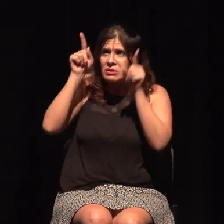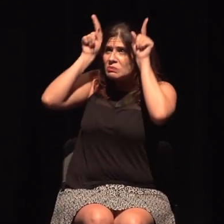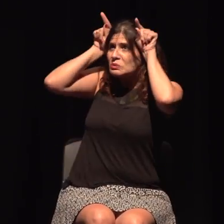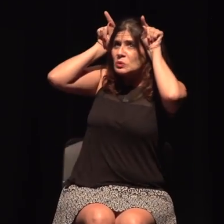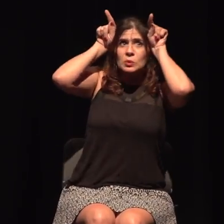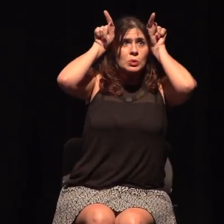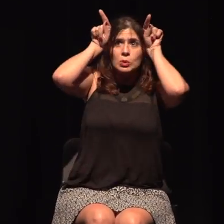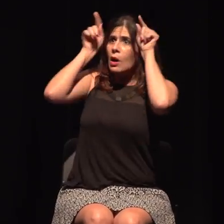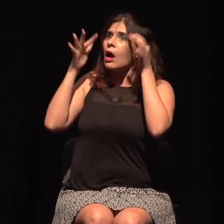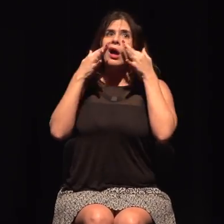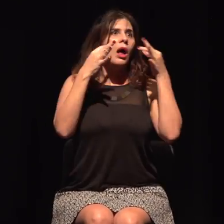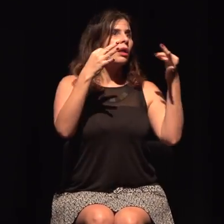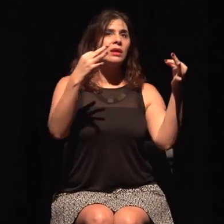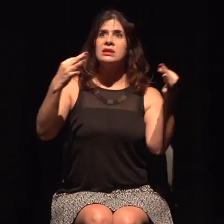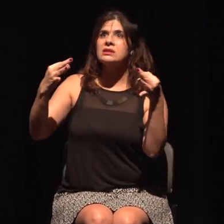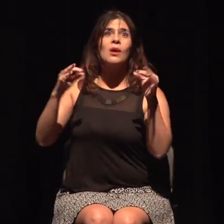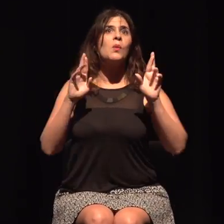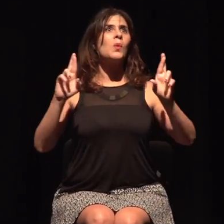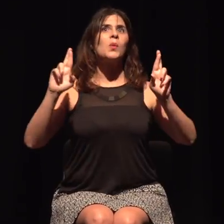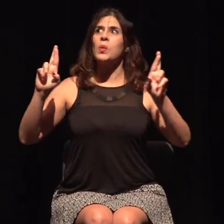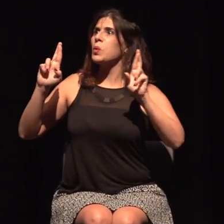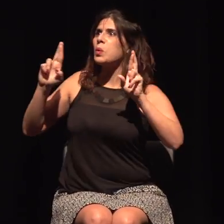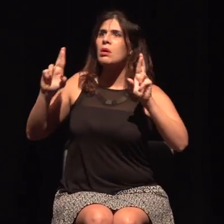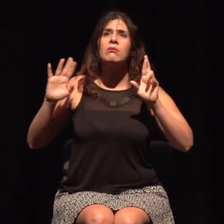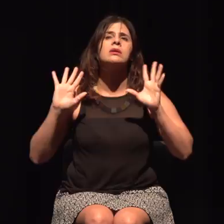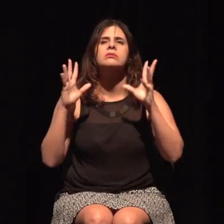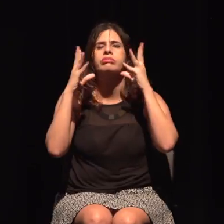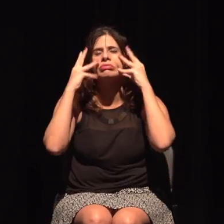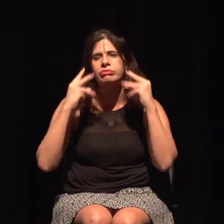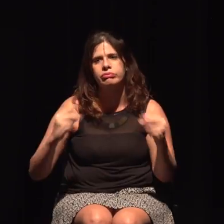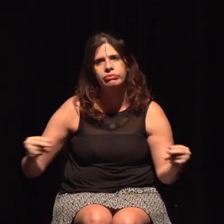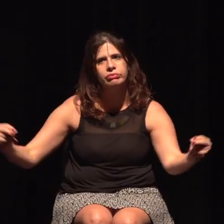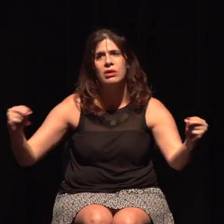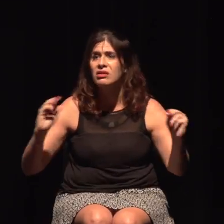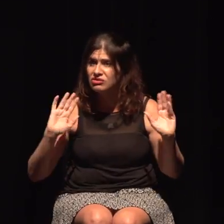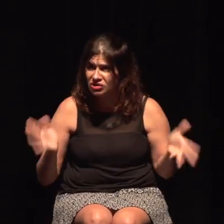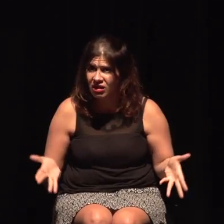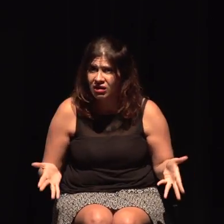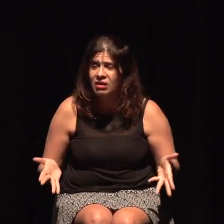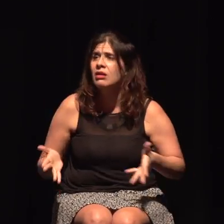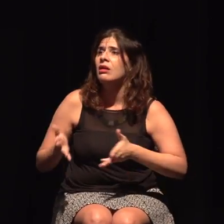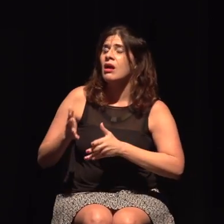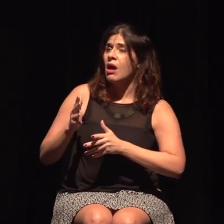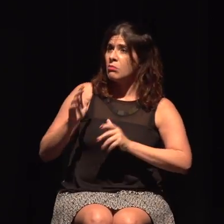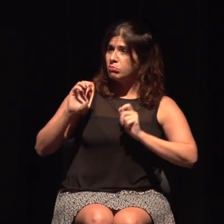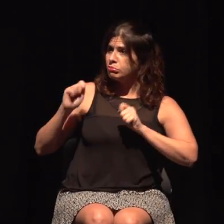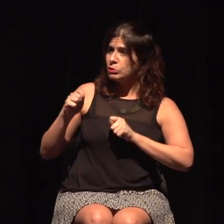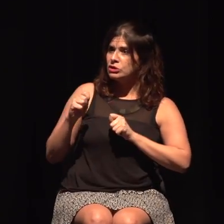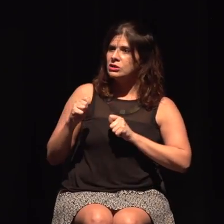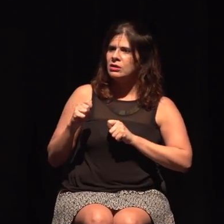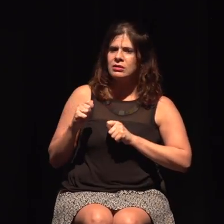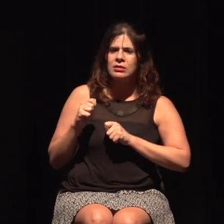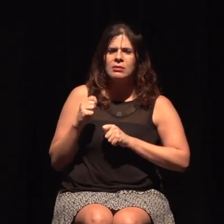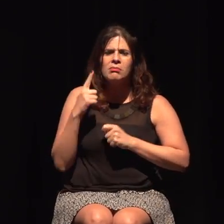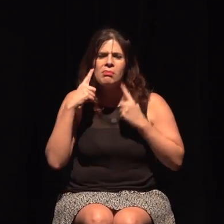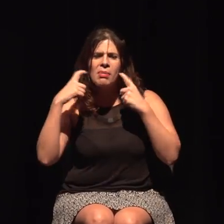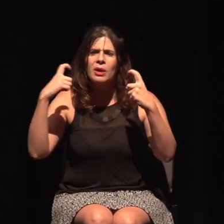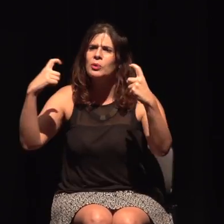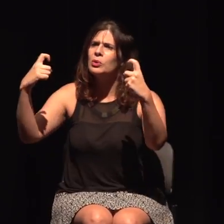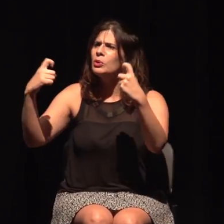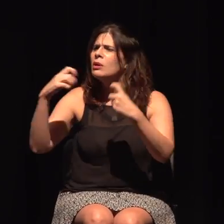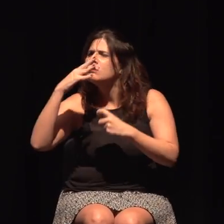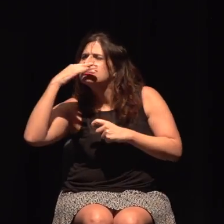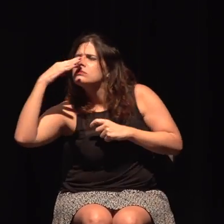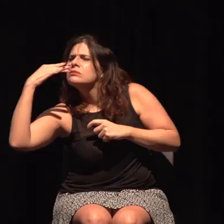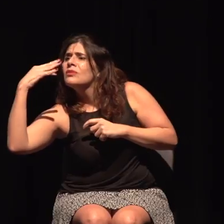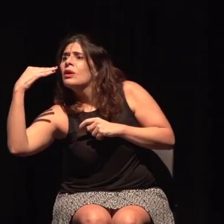essas orelhas caninas espetadas, banhadas em doce expectativa, se é que já não se foram. As explosões podiam ser ouvidas a uma distância